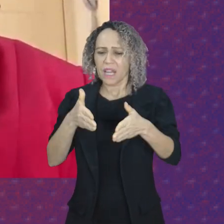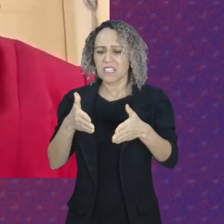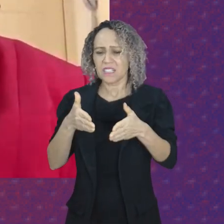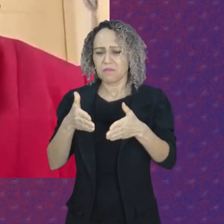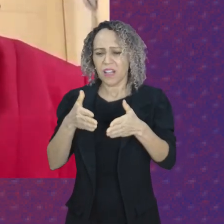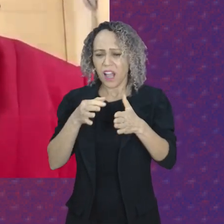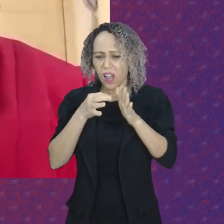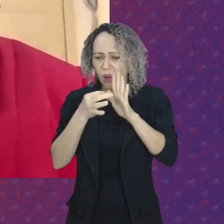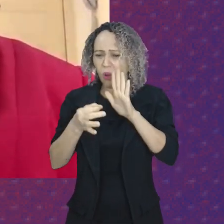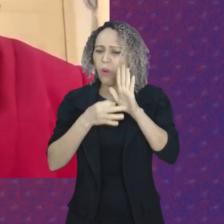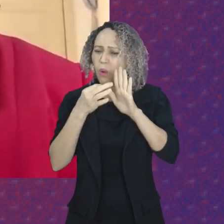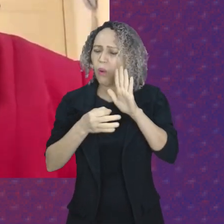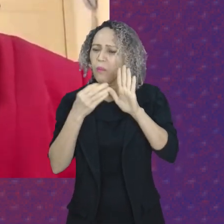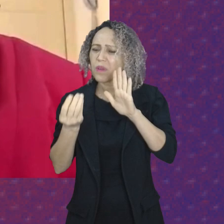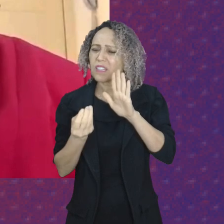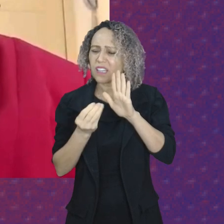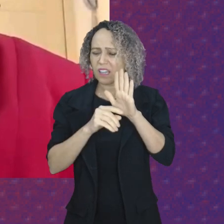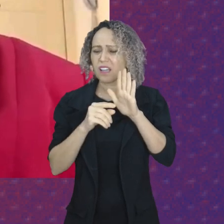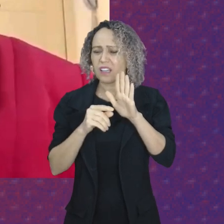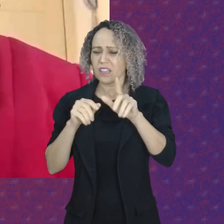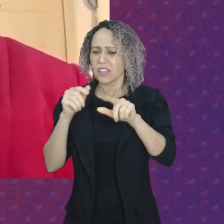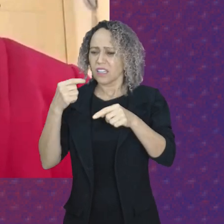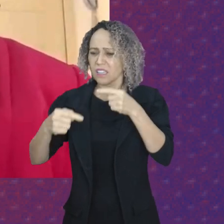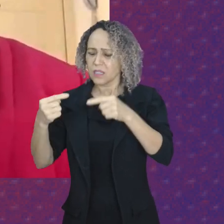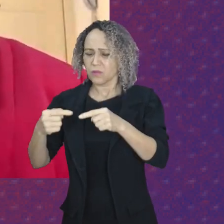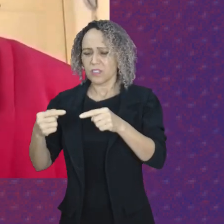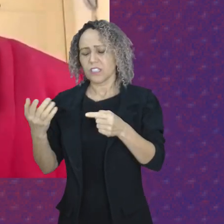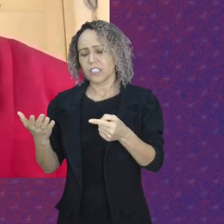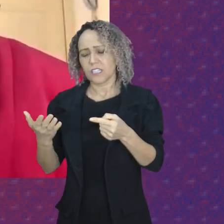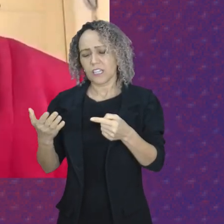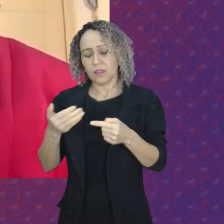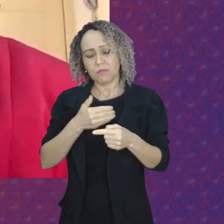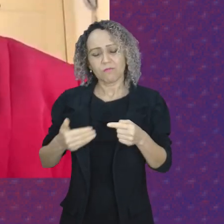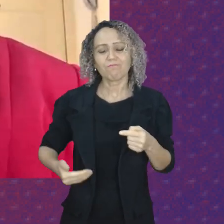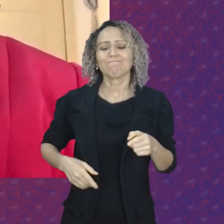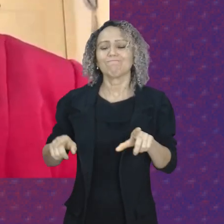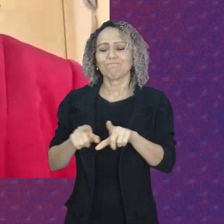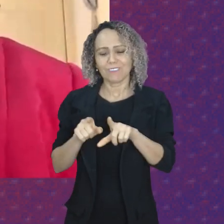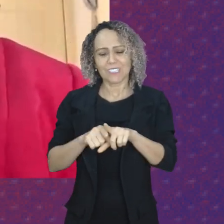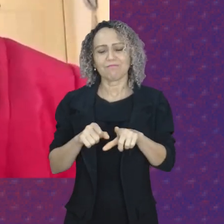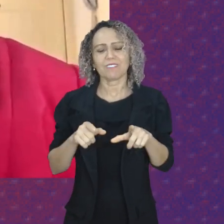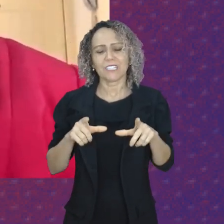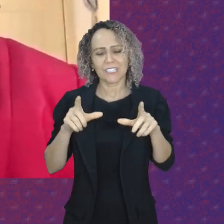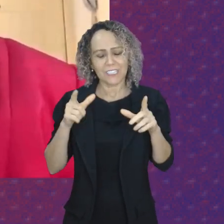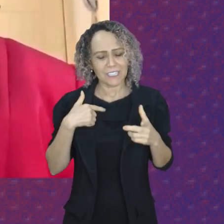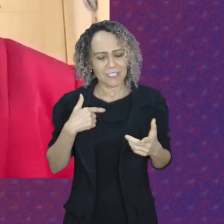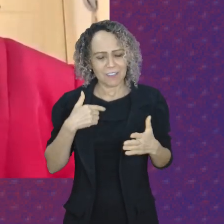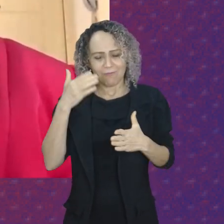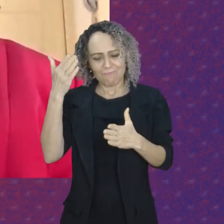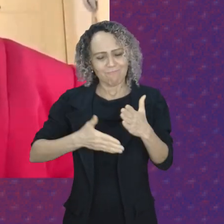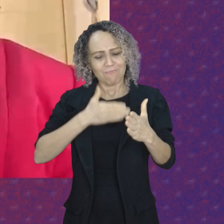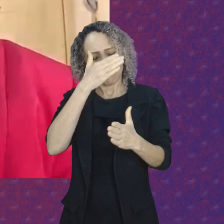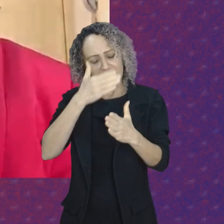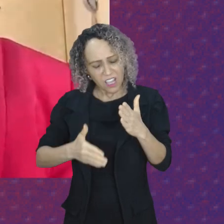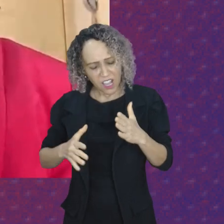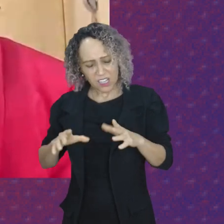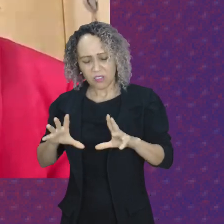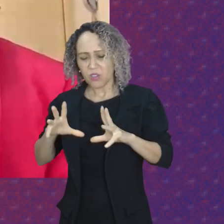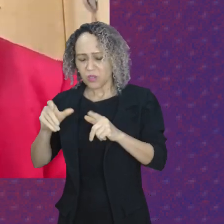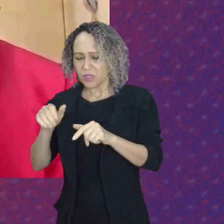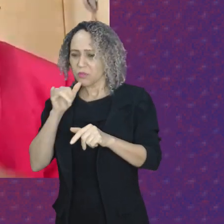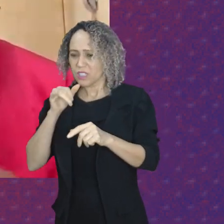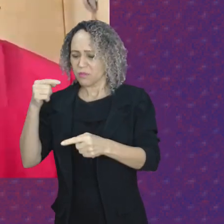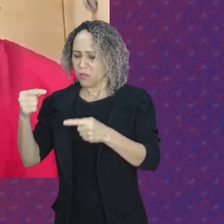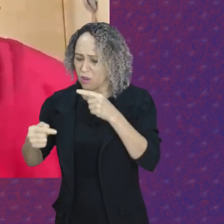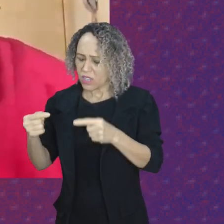e educação, impondo retrocessos, notadamente na promoção, defesa e proteção dos direitos da criança e do adolescente. Então, foi assim,